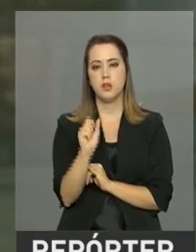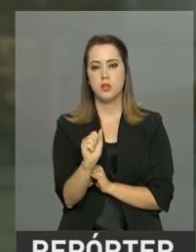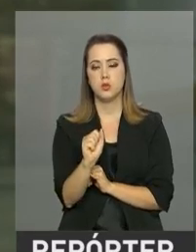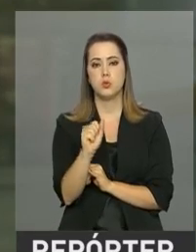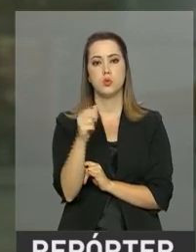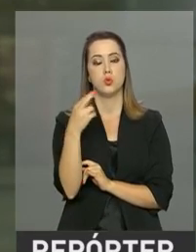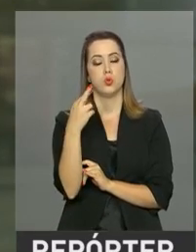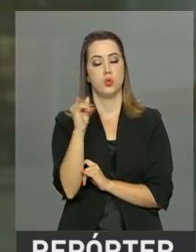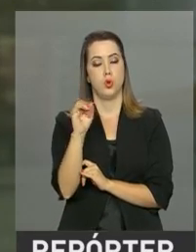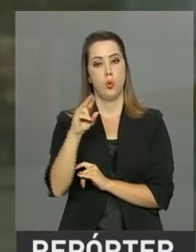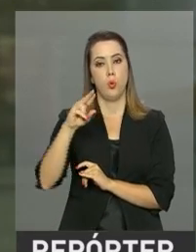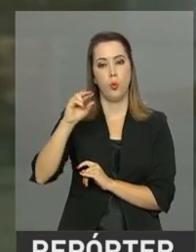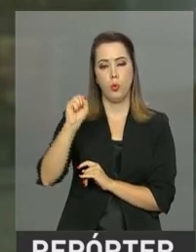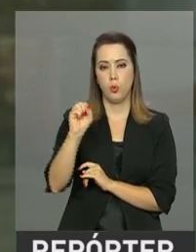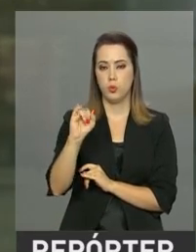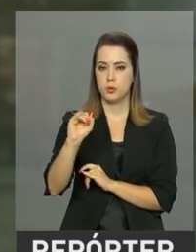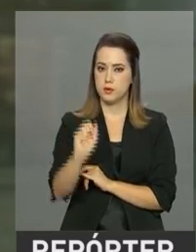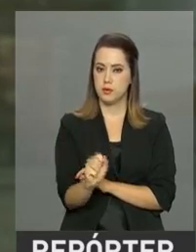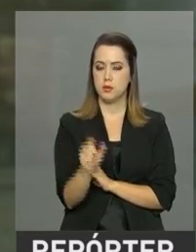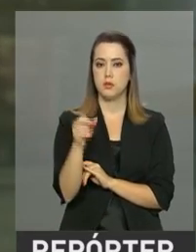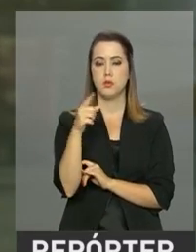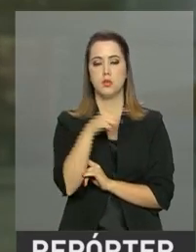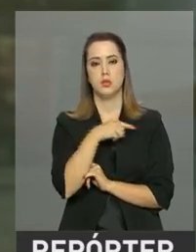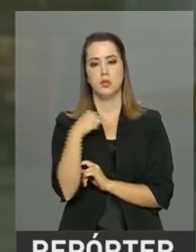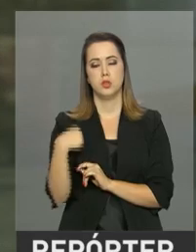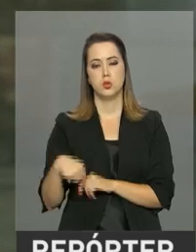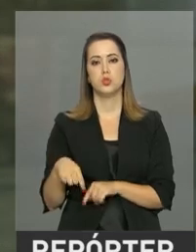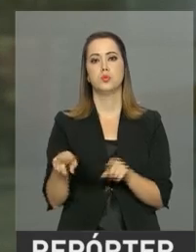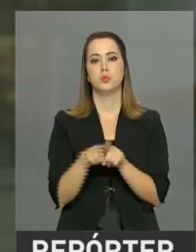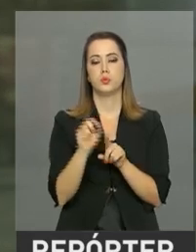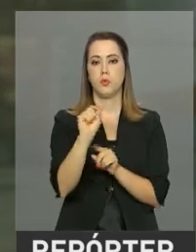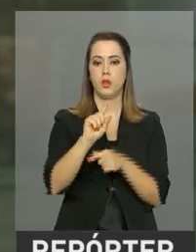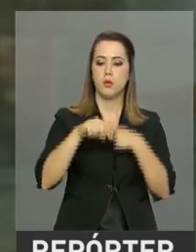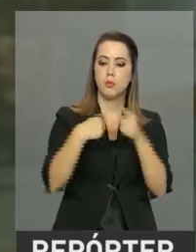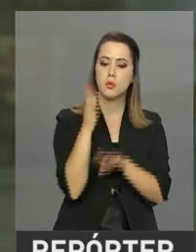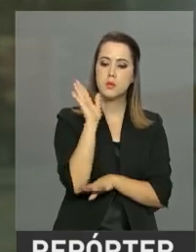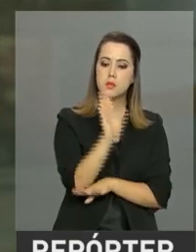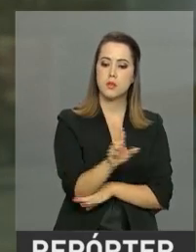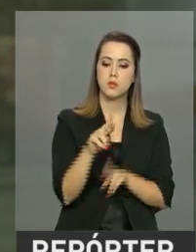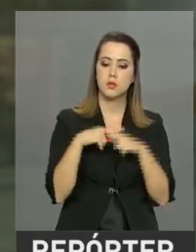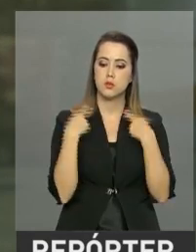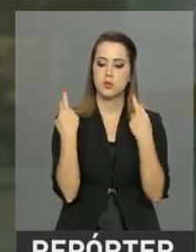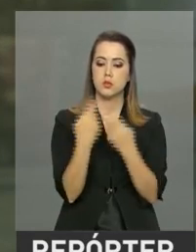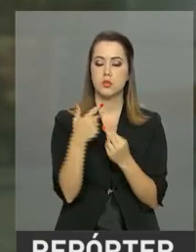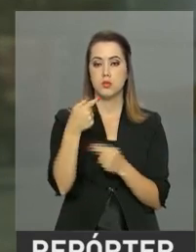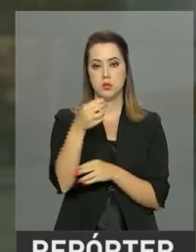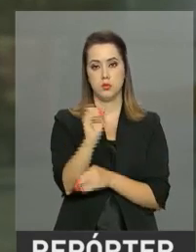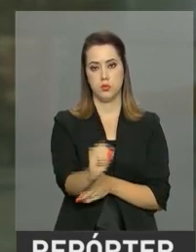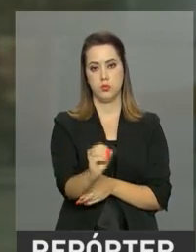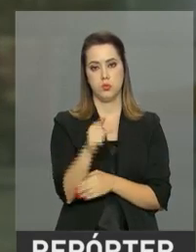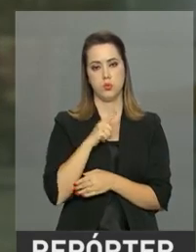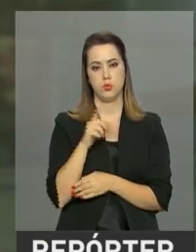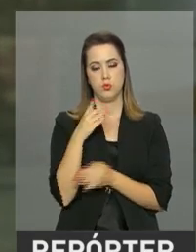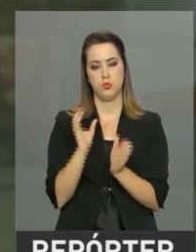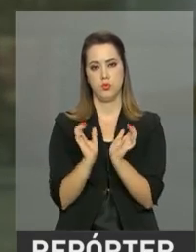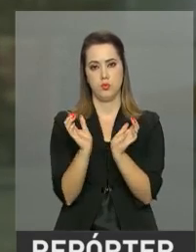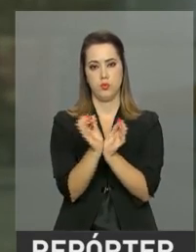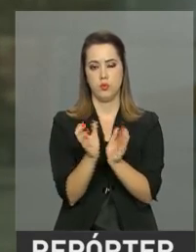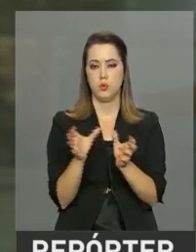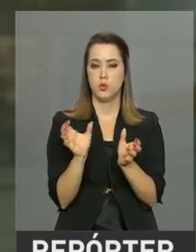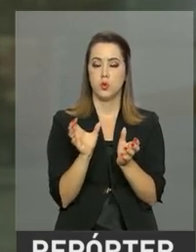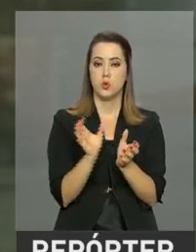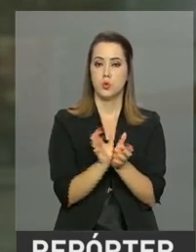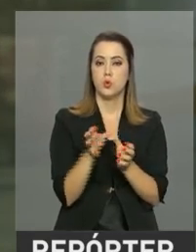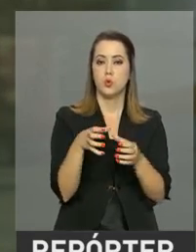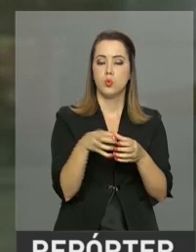uma reunião. Já à tarde, dedica toda a sua agenda a reunião de cúpula do G20. Estão previstos uma série de